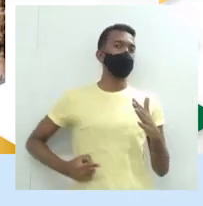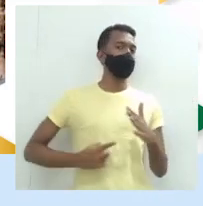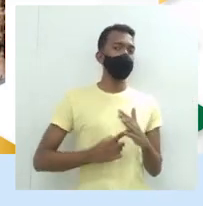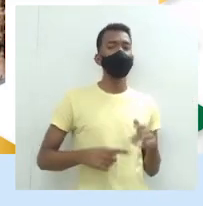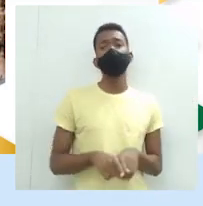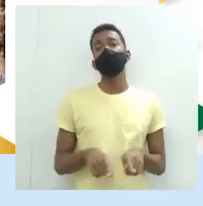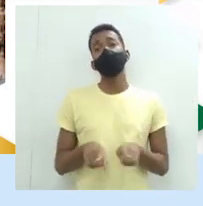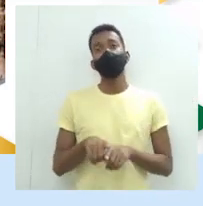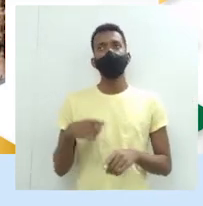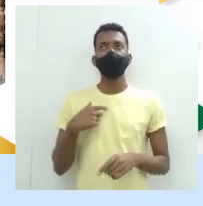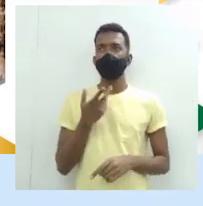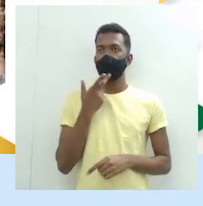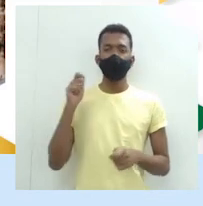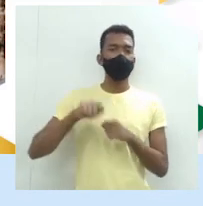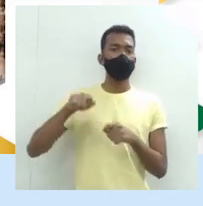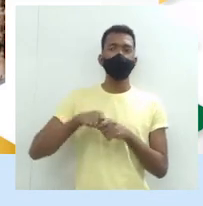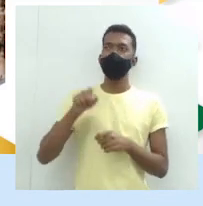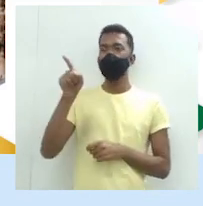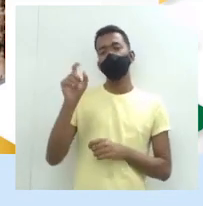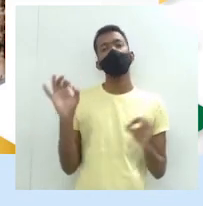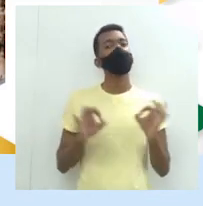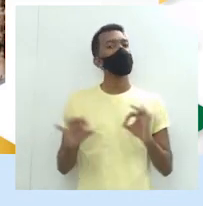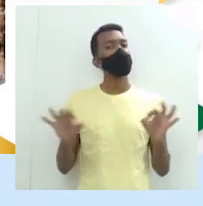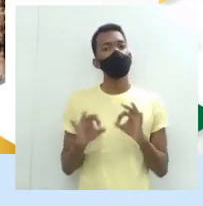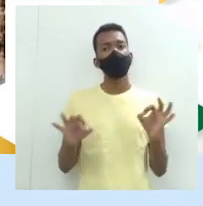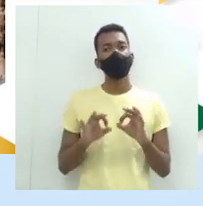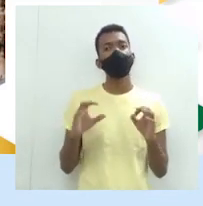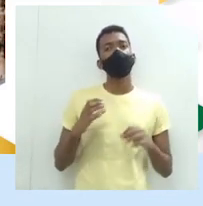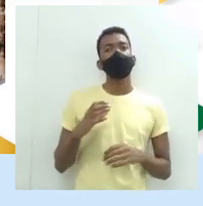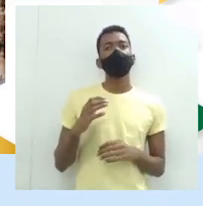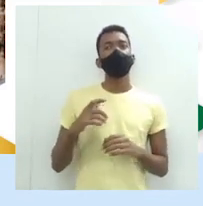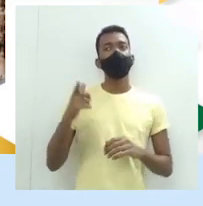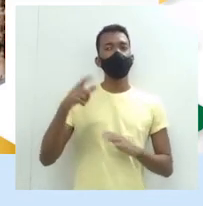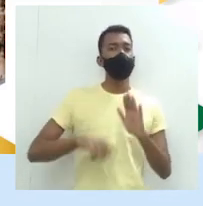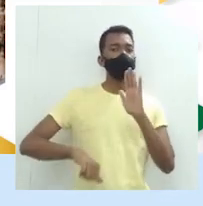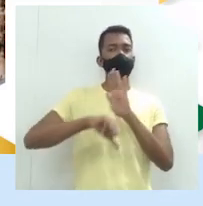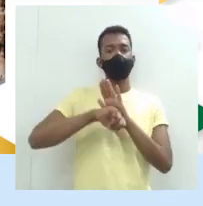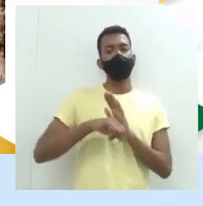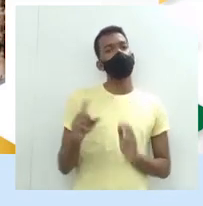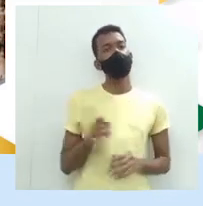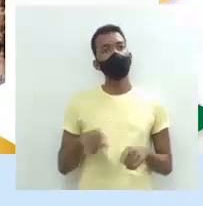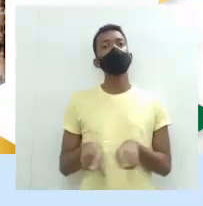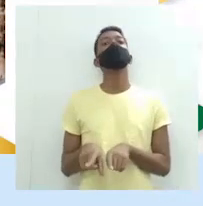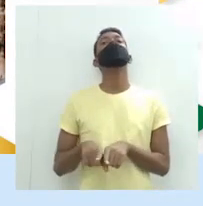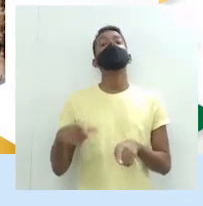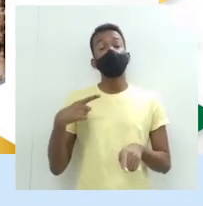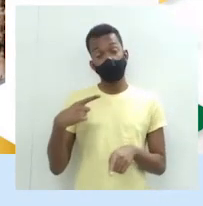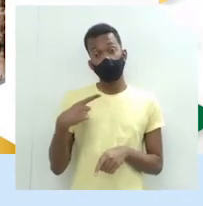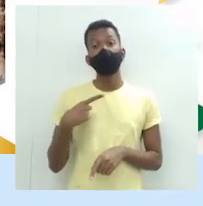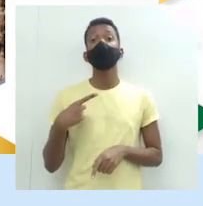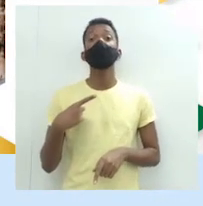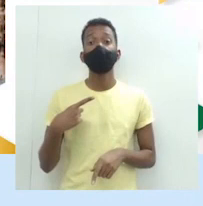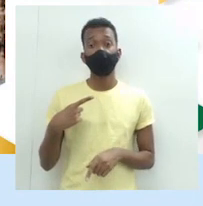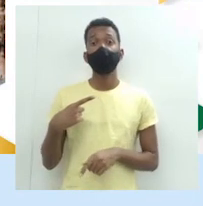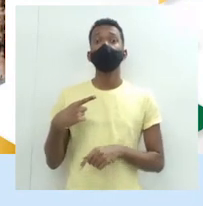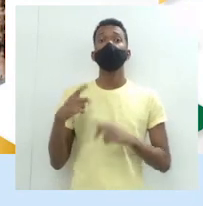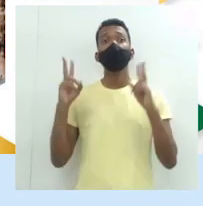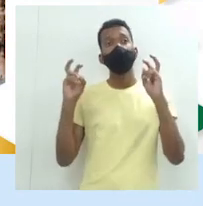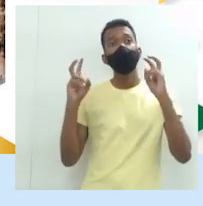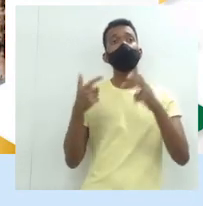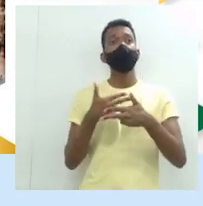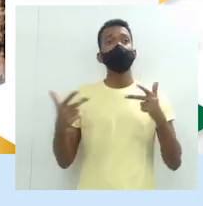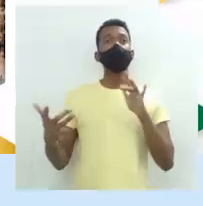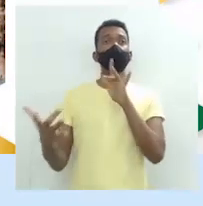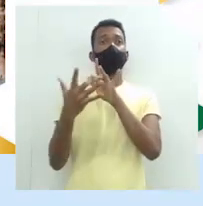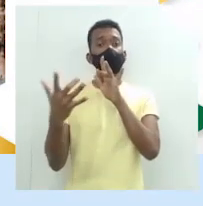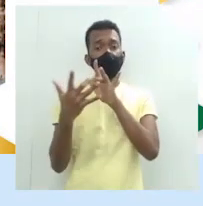cometer esse tipo de violência ou crime, e você tem os canais de apoio onde você pode ligar, ou sites onde você